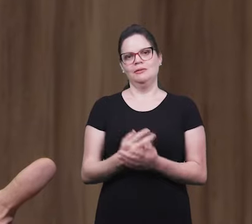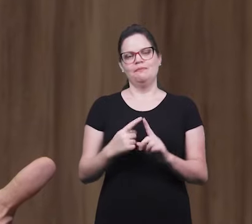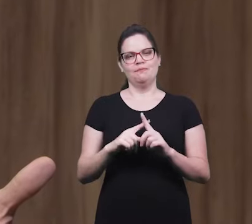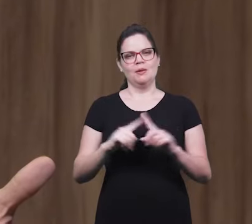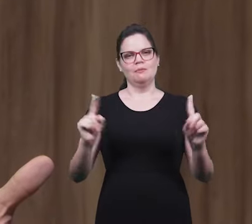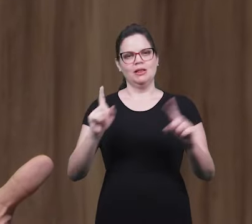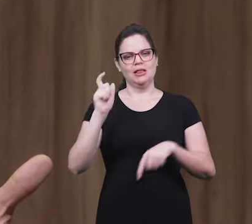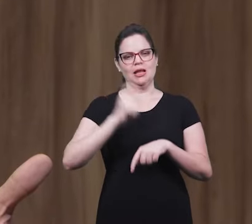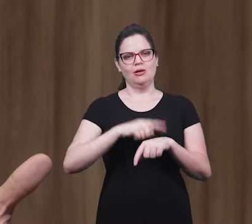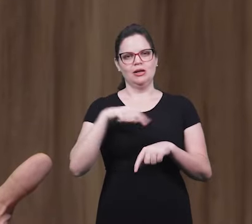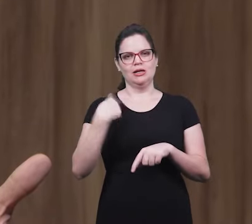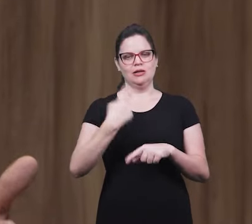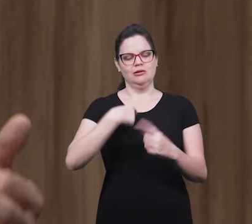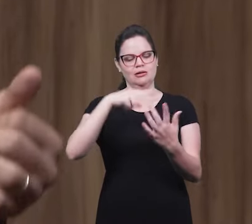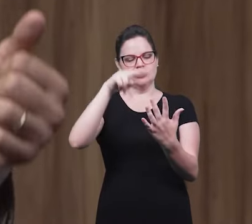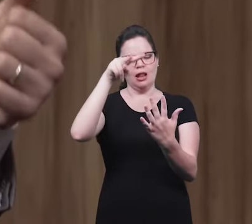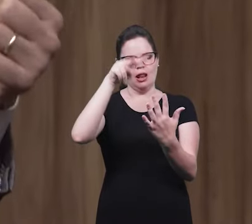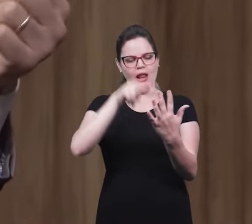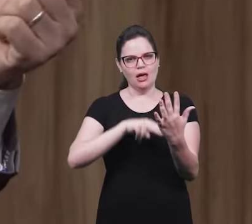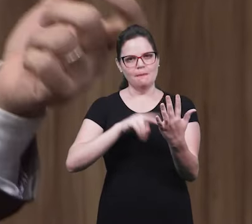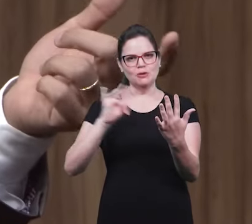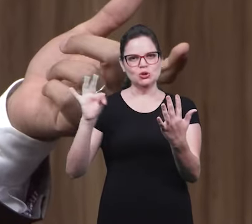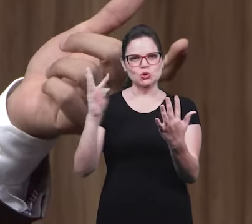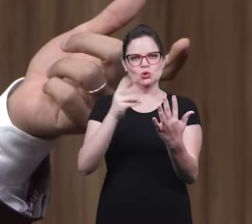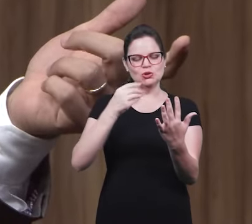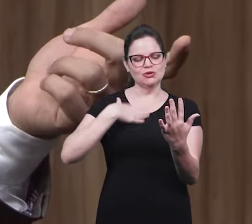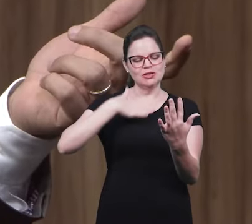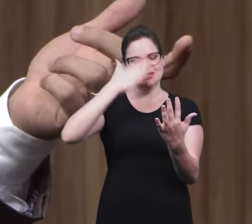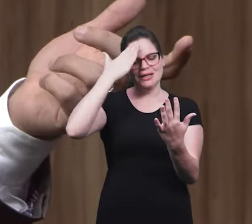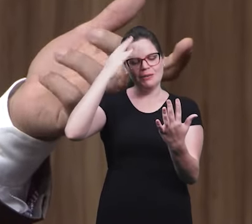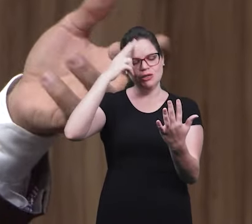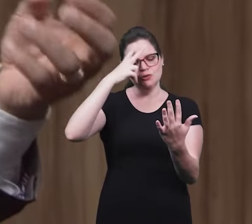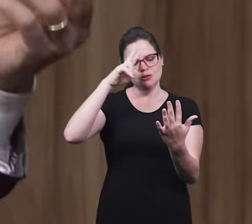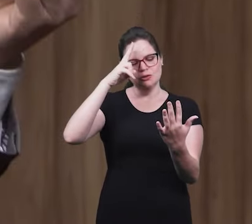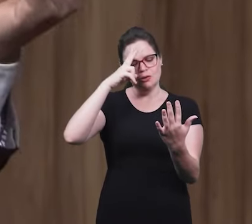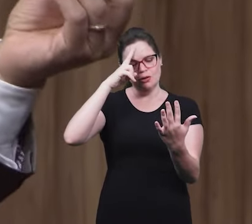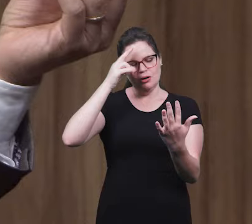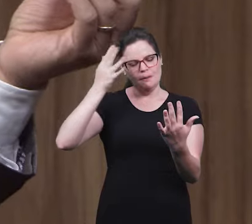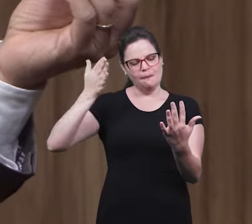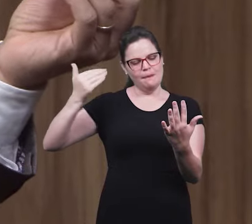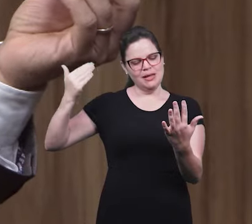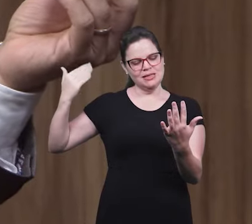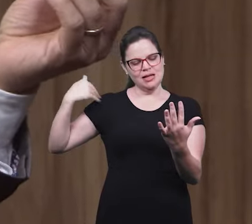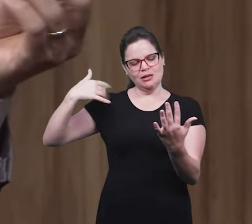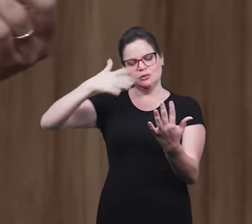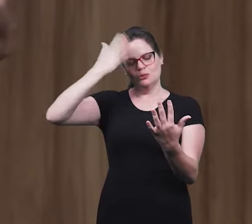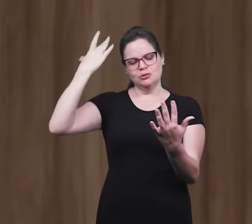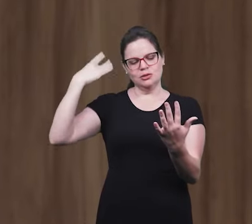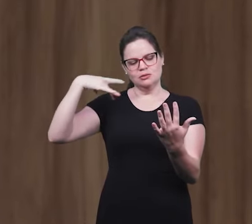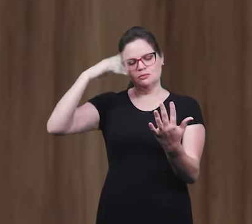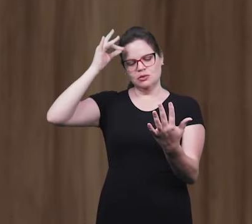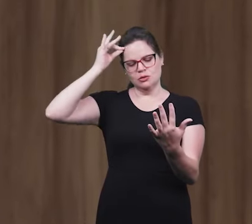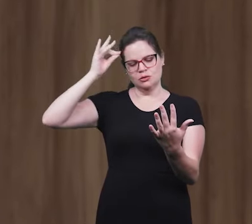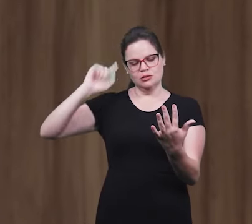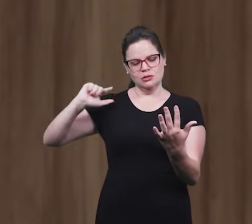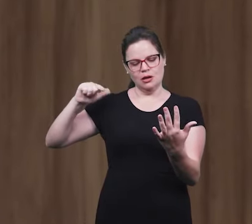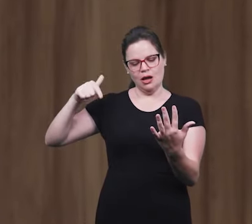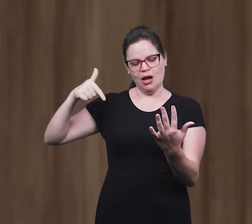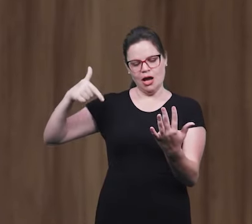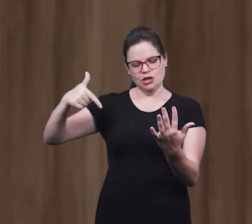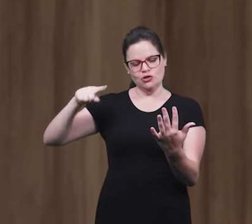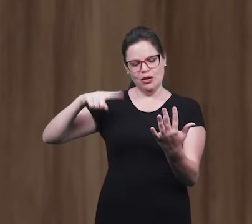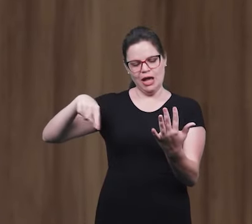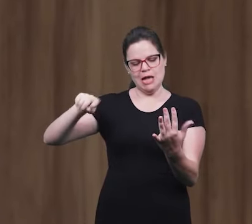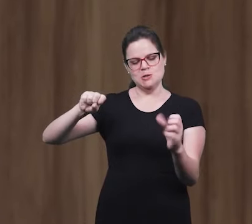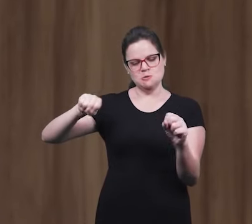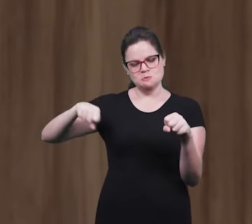se o Espírito Santo sustentou aqueles servos para passar por tudo isso, Ele não vai nos deixar sozinhos na nossa